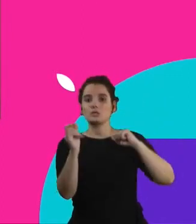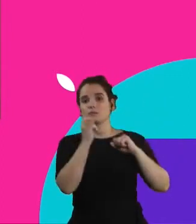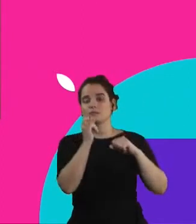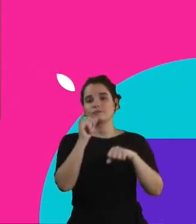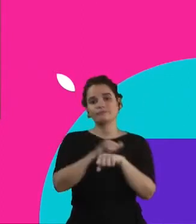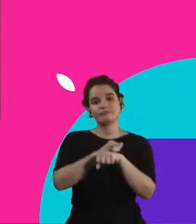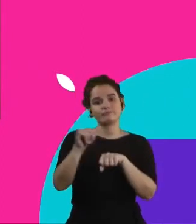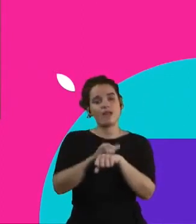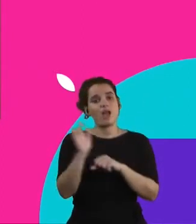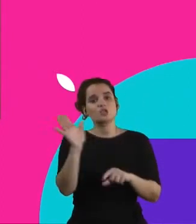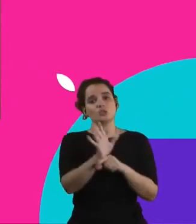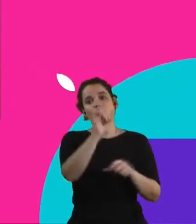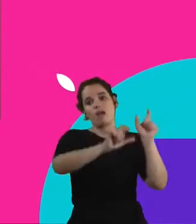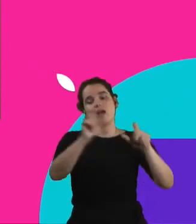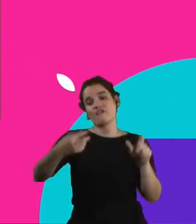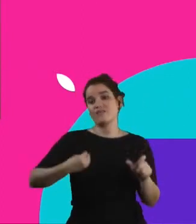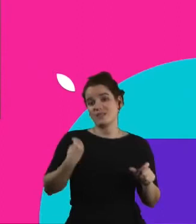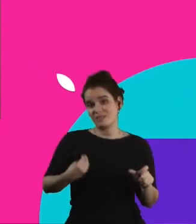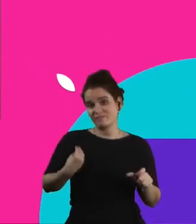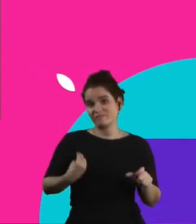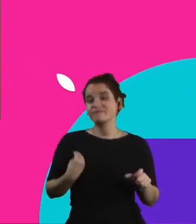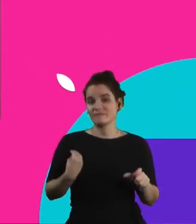de alguém, né? E qual que é a sua opinião